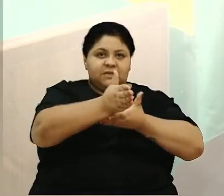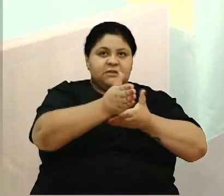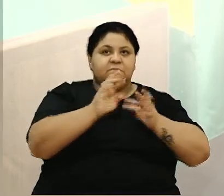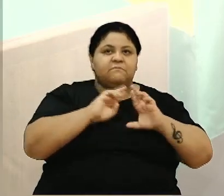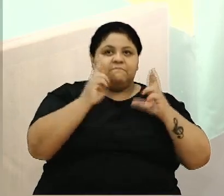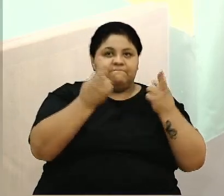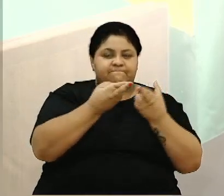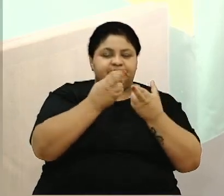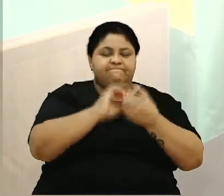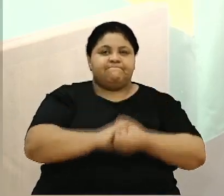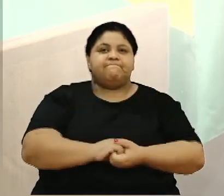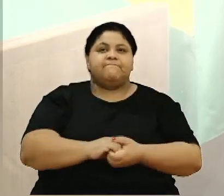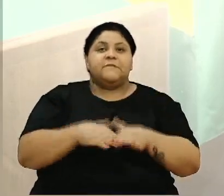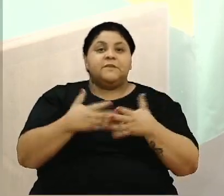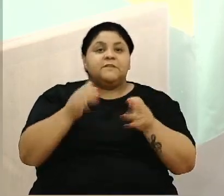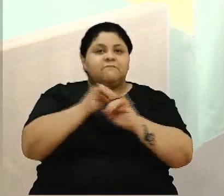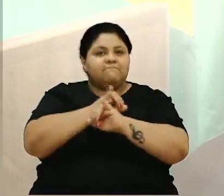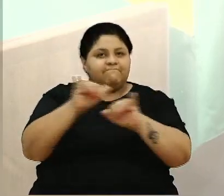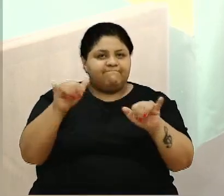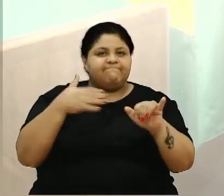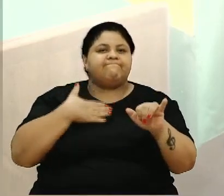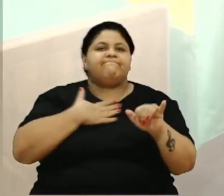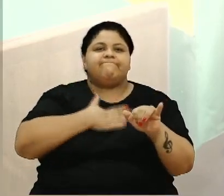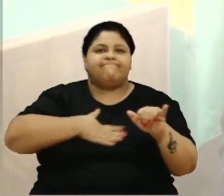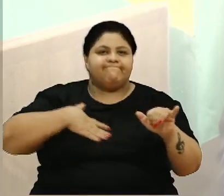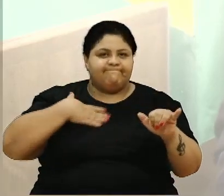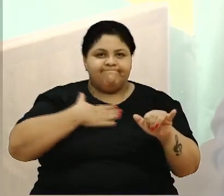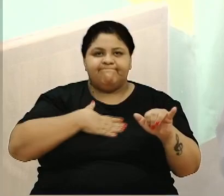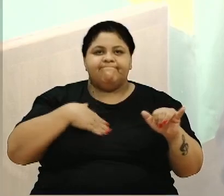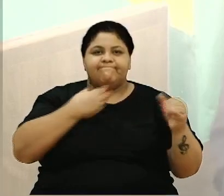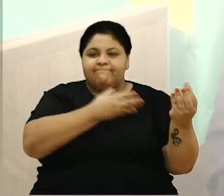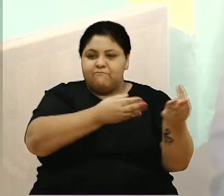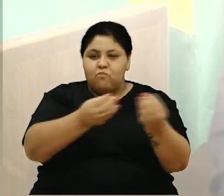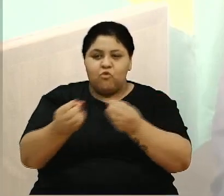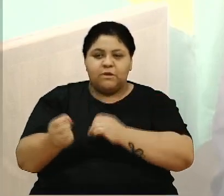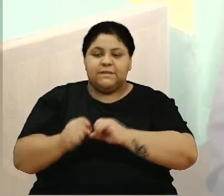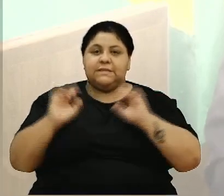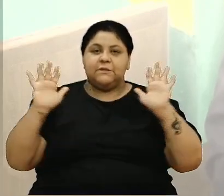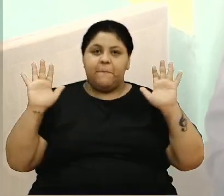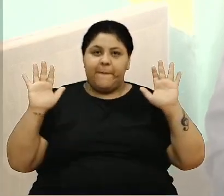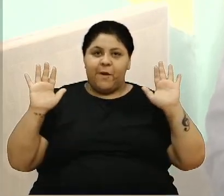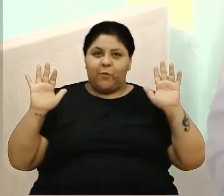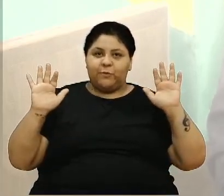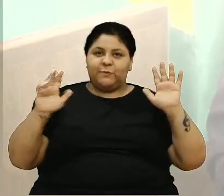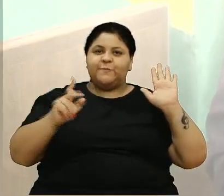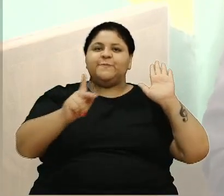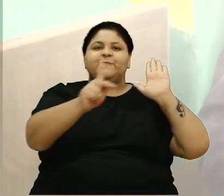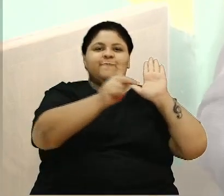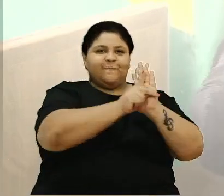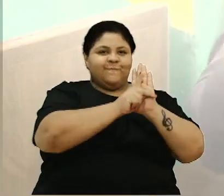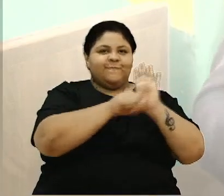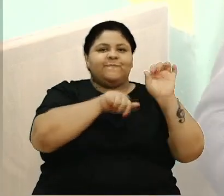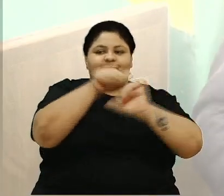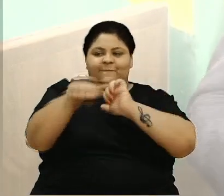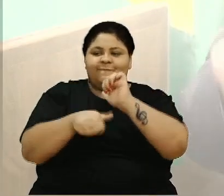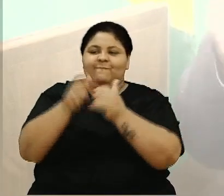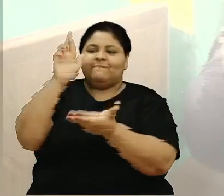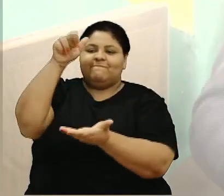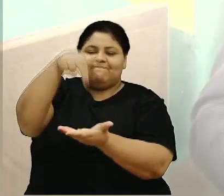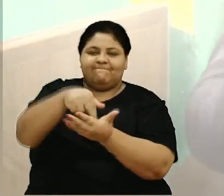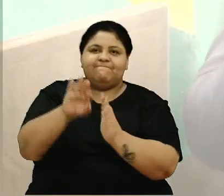é uma notícia que me deixa muito feliz, muitas mãos, para que esse projeto se torne realidade, uma